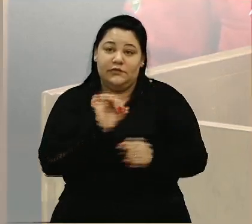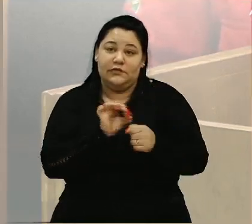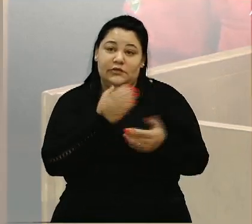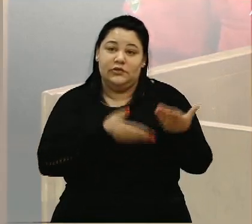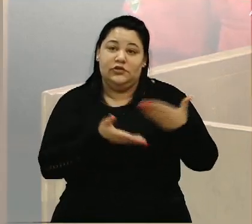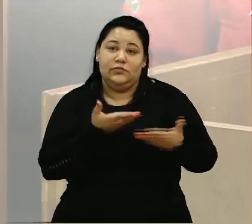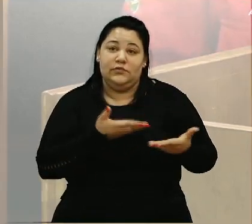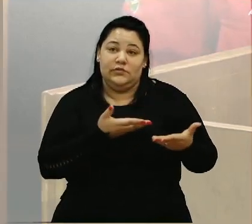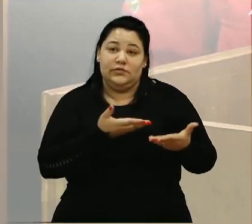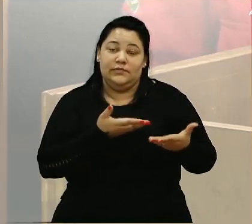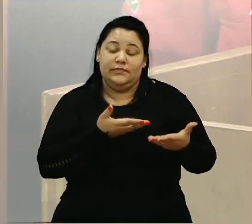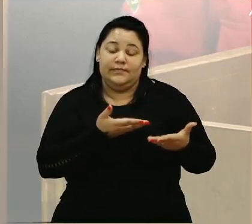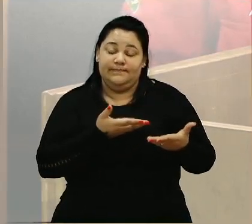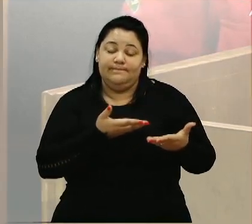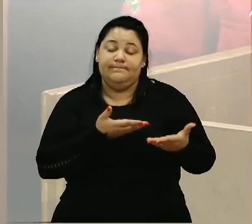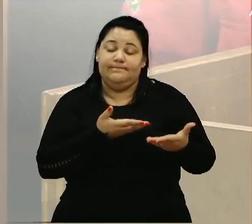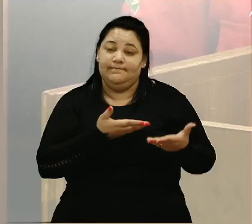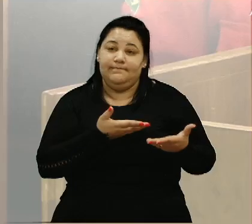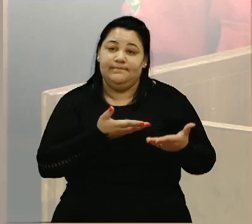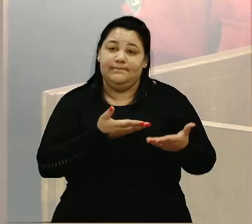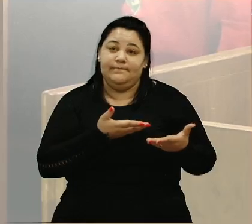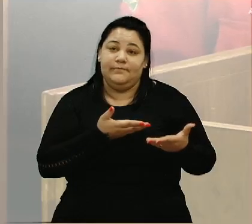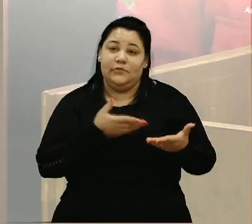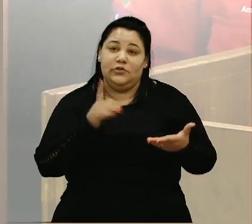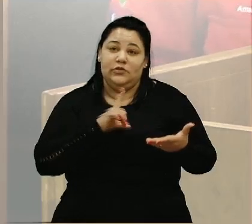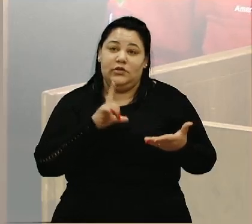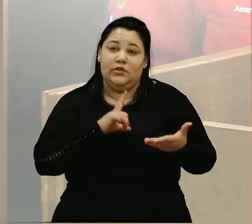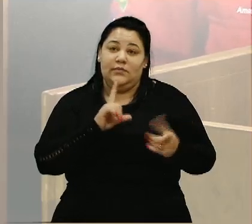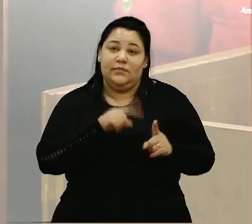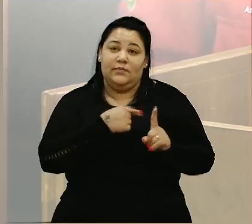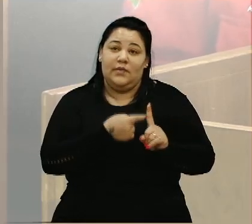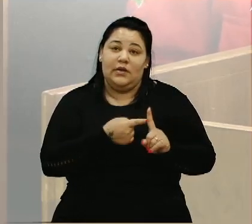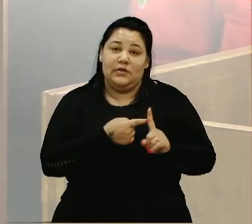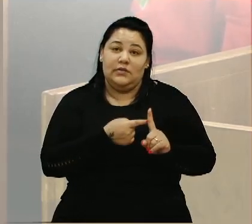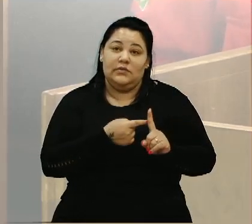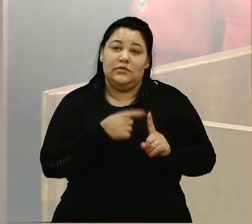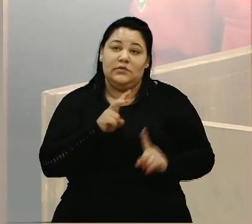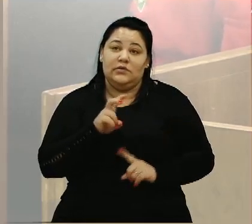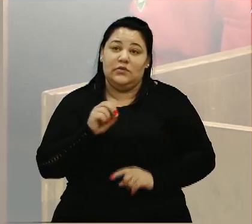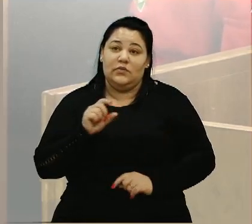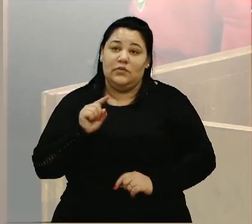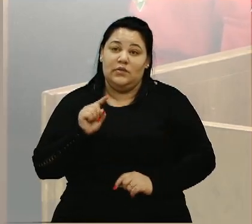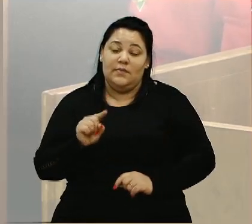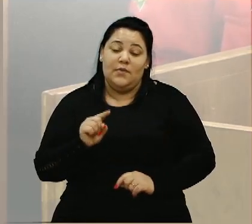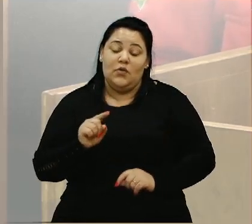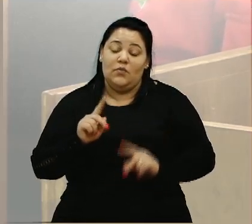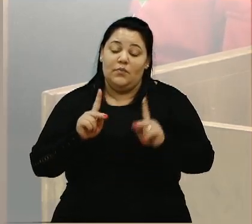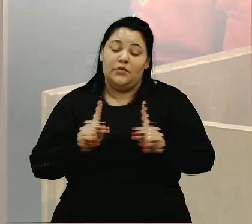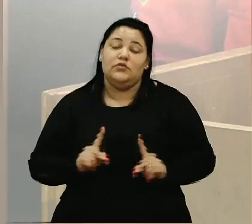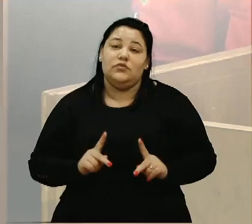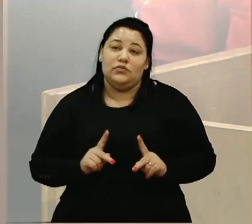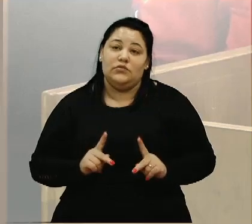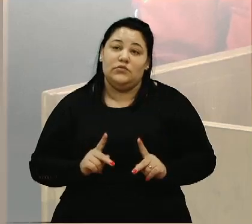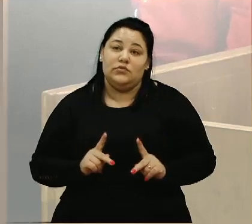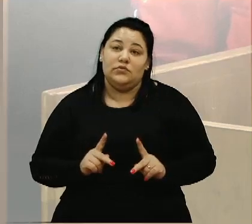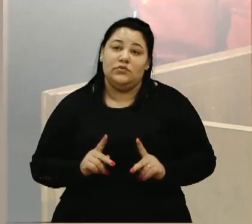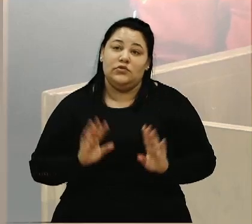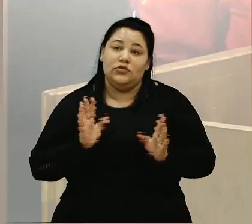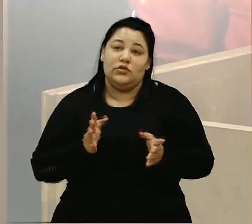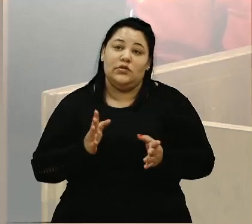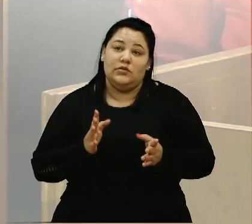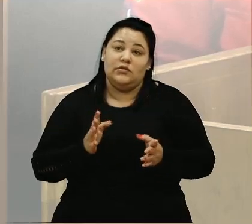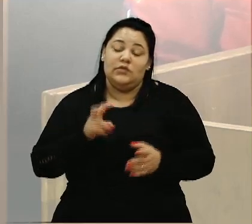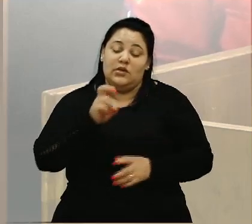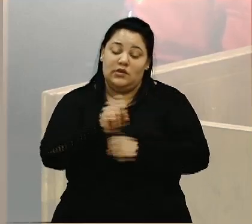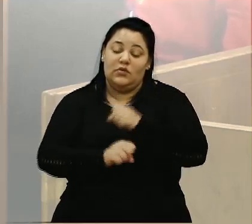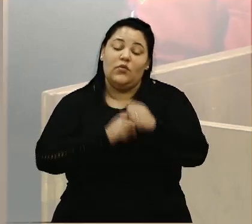se soma, então, num total de mais de 50 mil pessoas já nesses 5 anos que a gente está